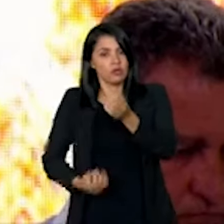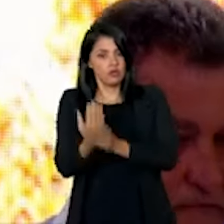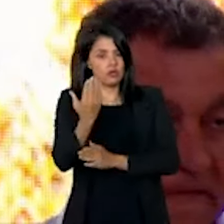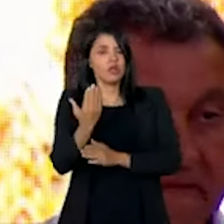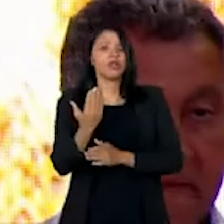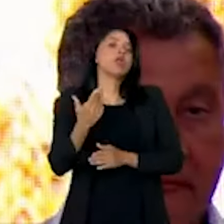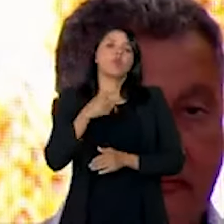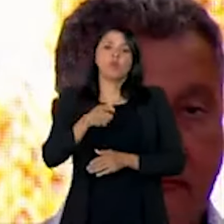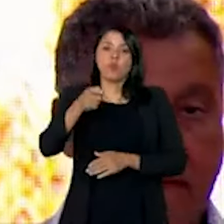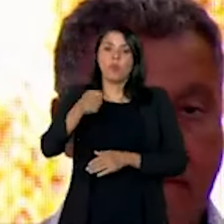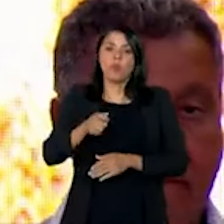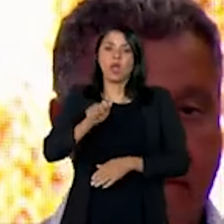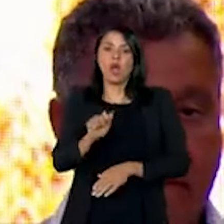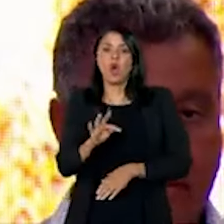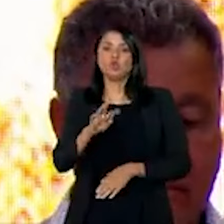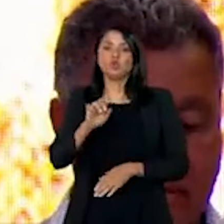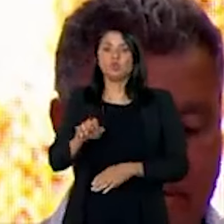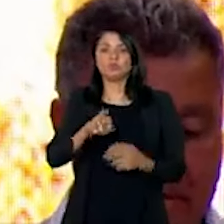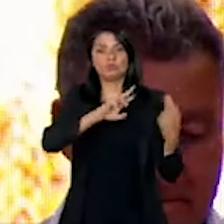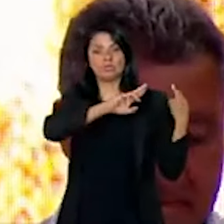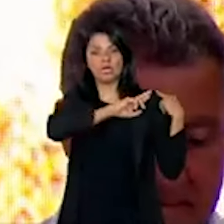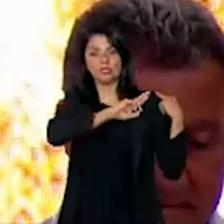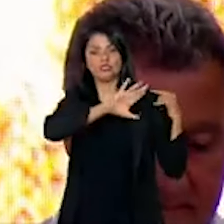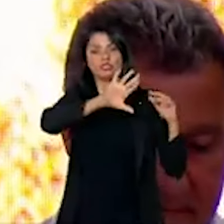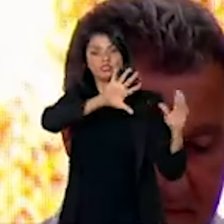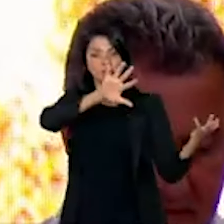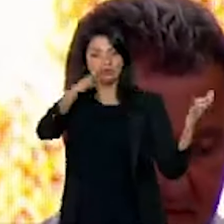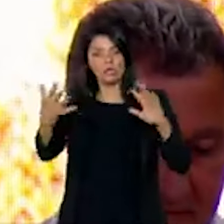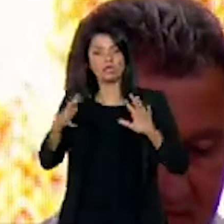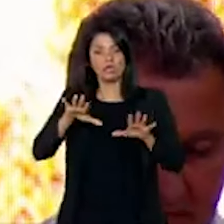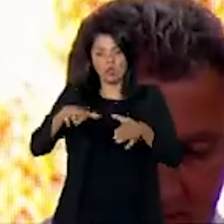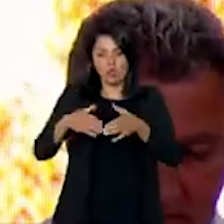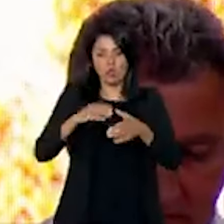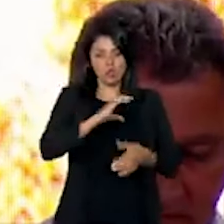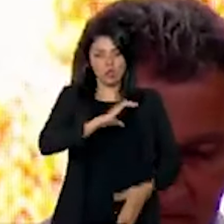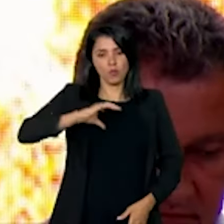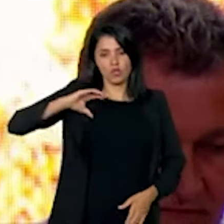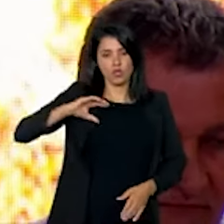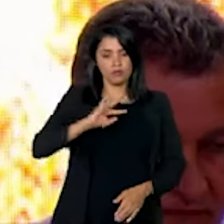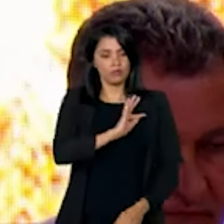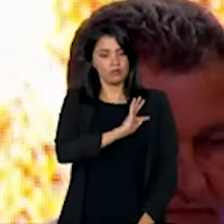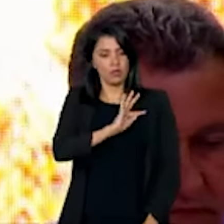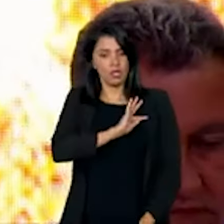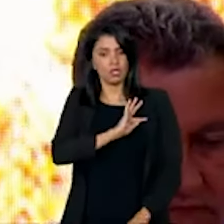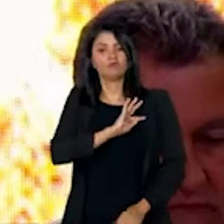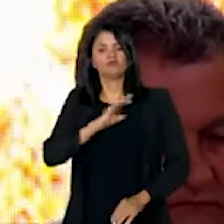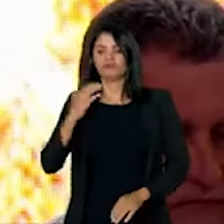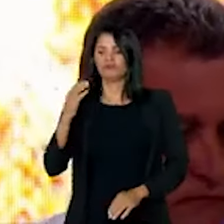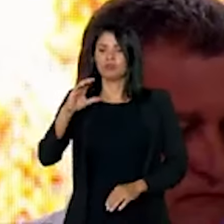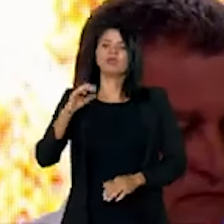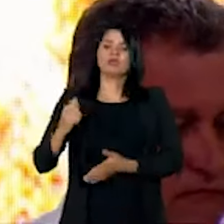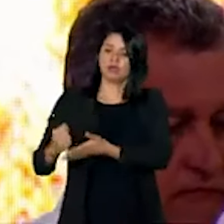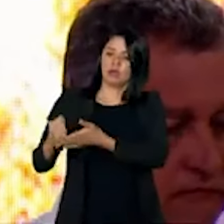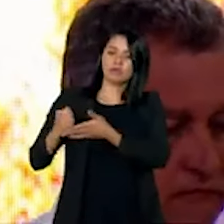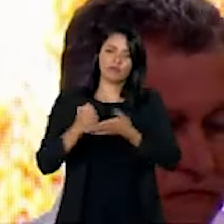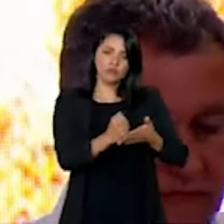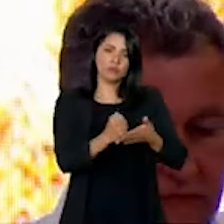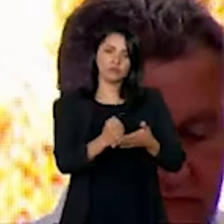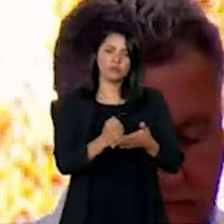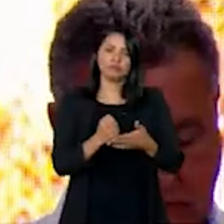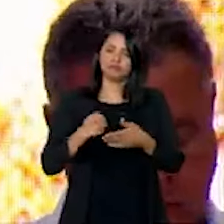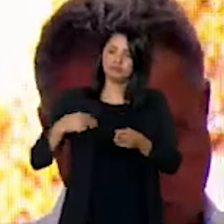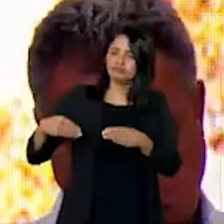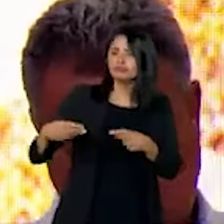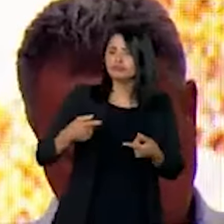autoridade climática e um comitê técnico-científico que dê suporte e articule